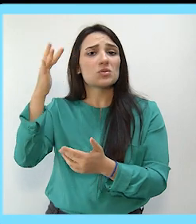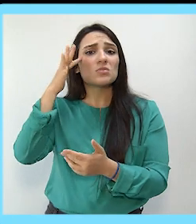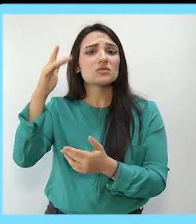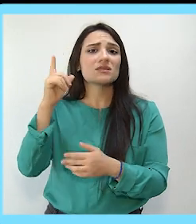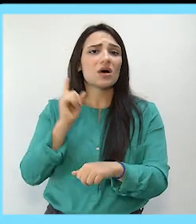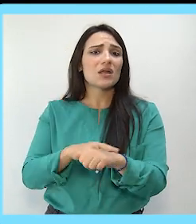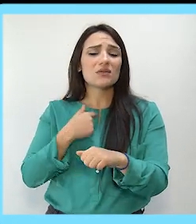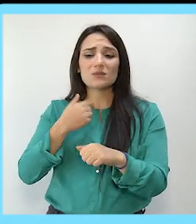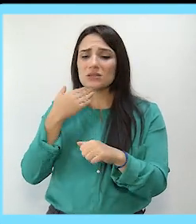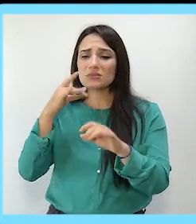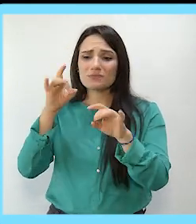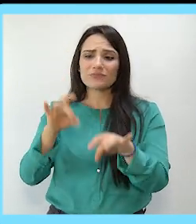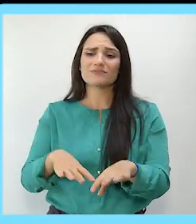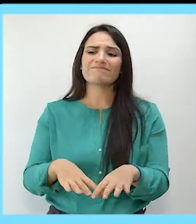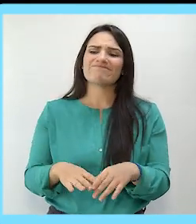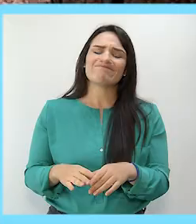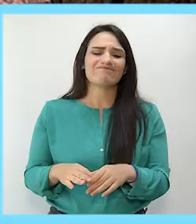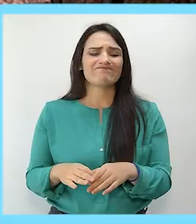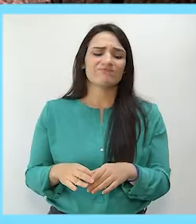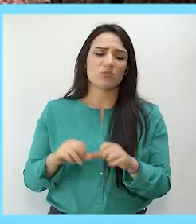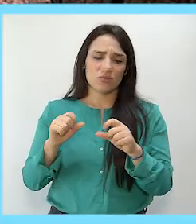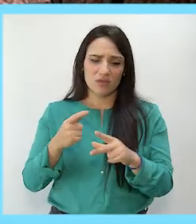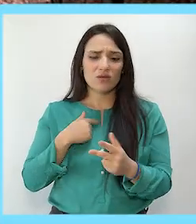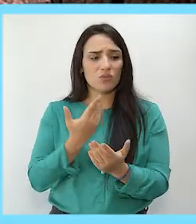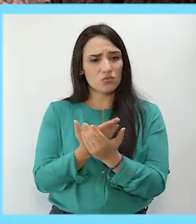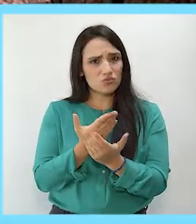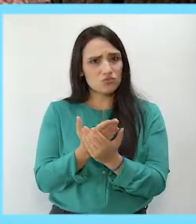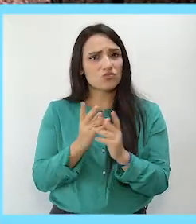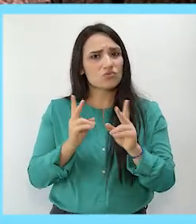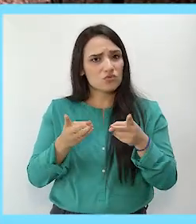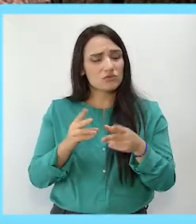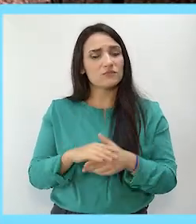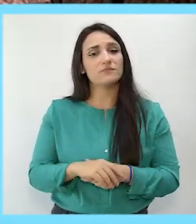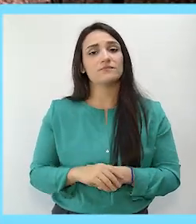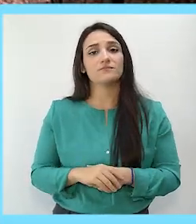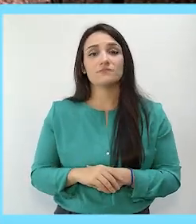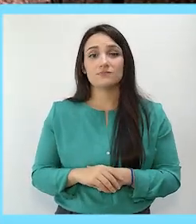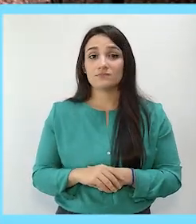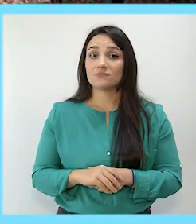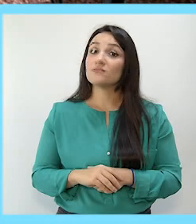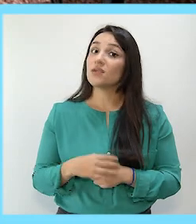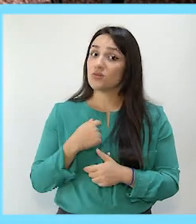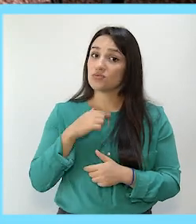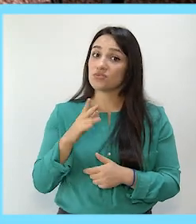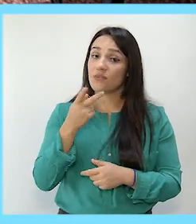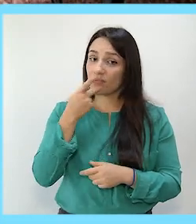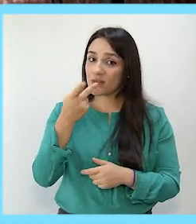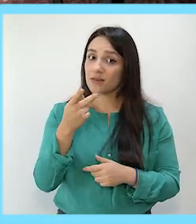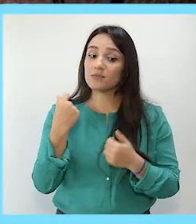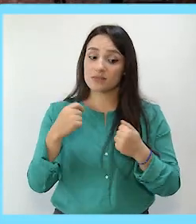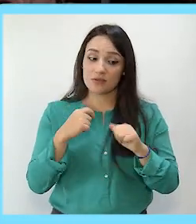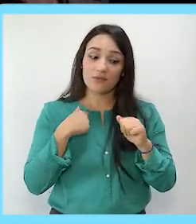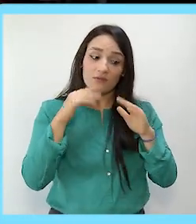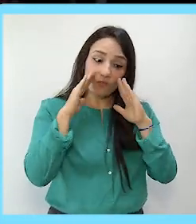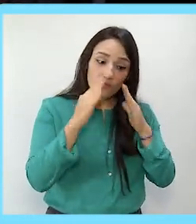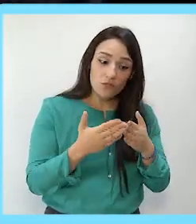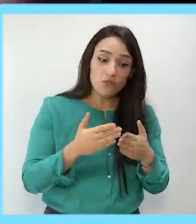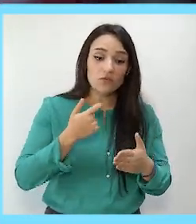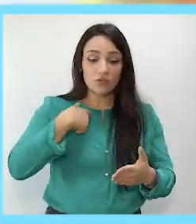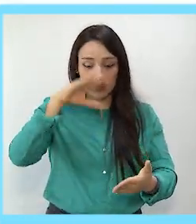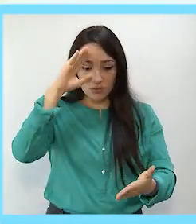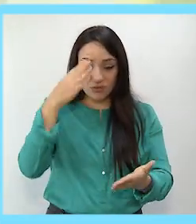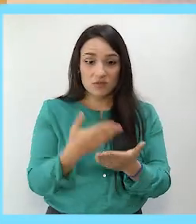na minha vida e continuar estudando. Mas aquilo que eu disse no nosso primeiro bloco aqui, foco